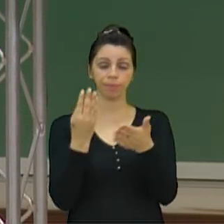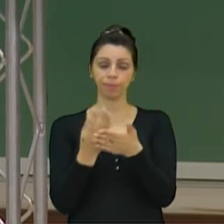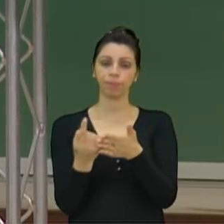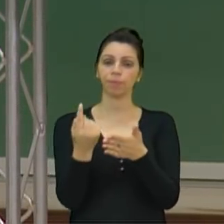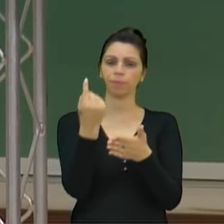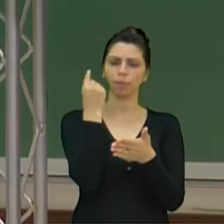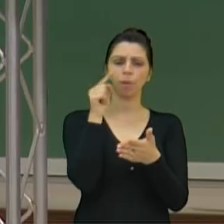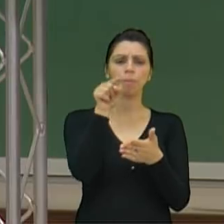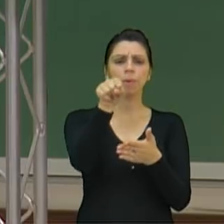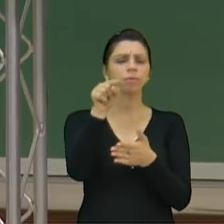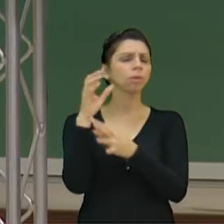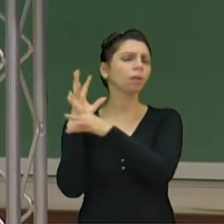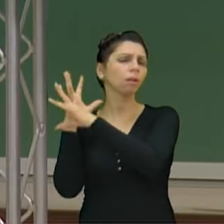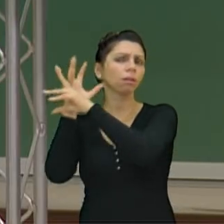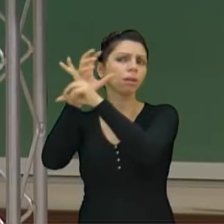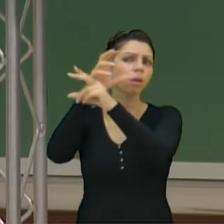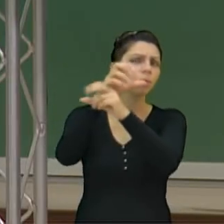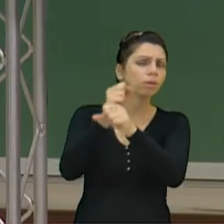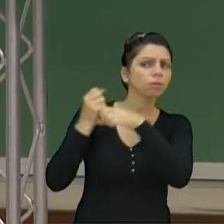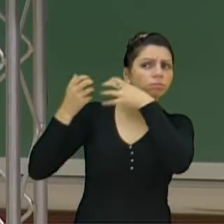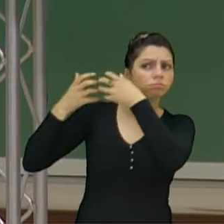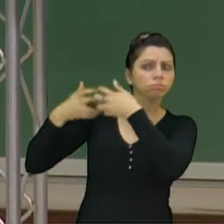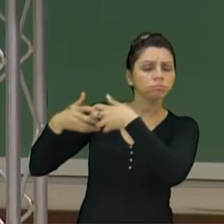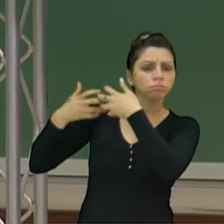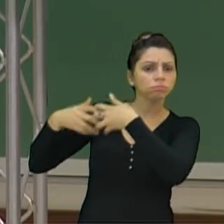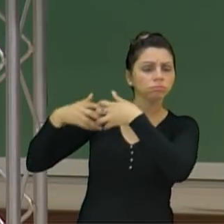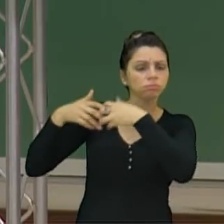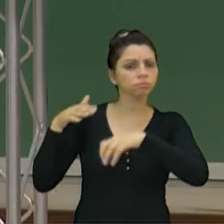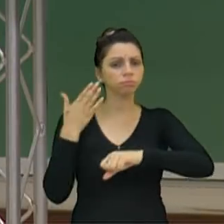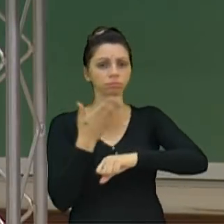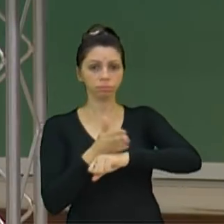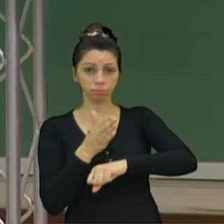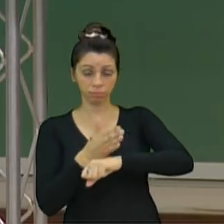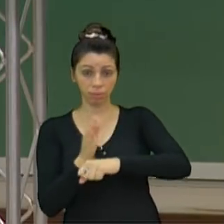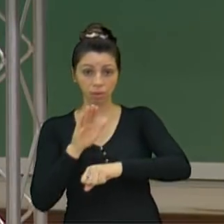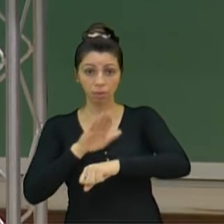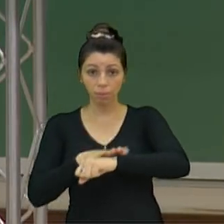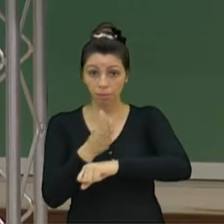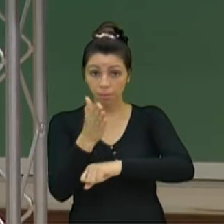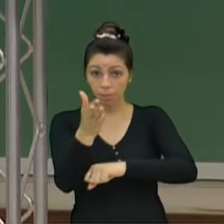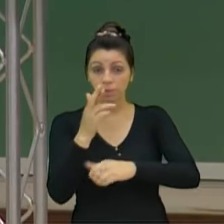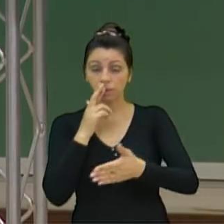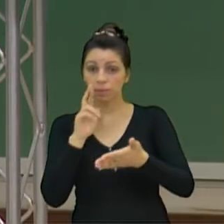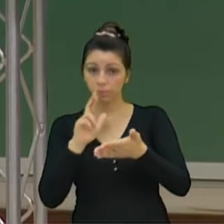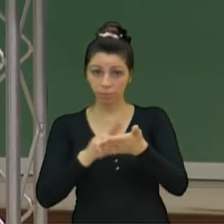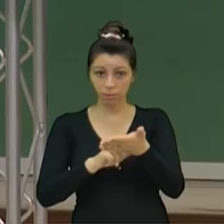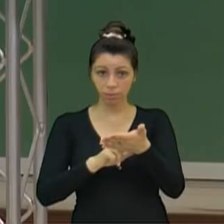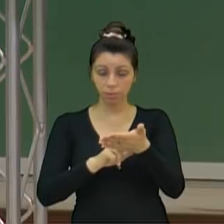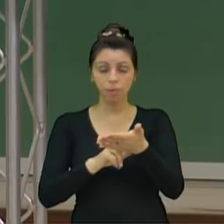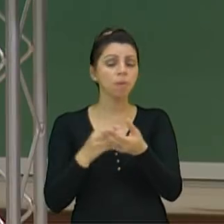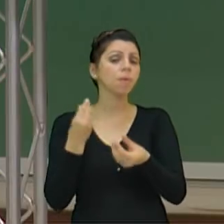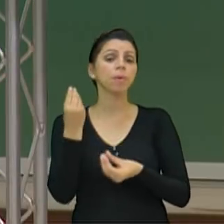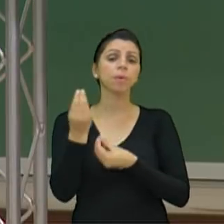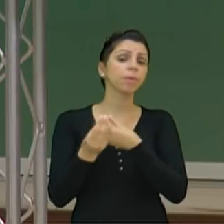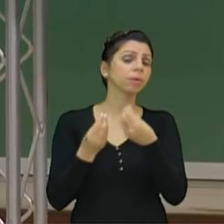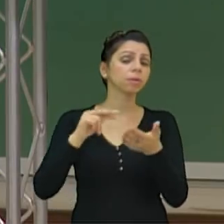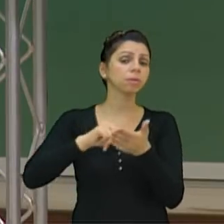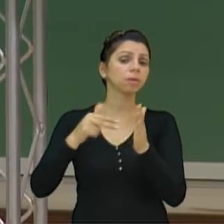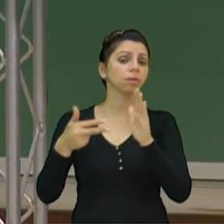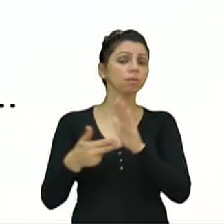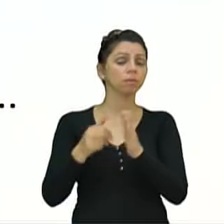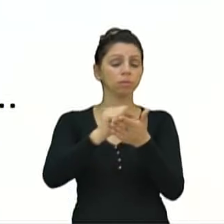então é para você pensar um pouquinho aí, né? Praticar. Vou te dar um tempinho para você responder. O que diz essa